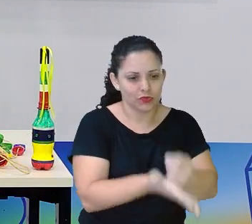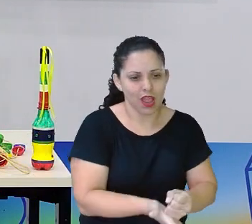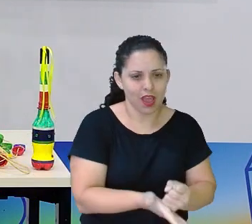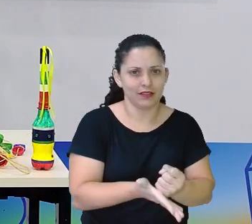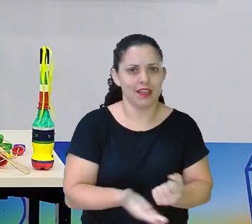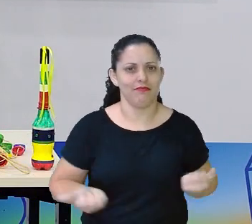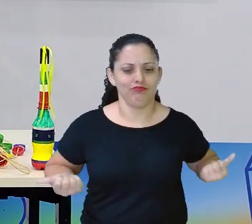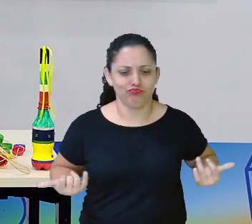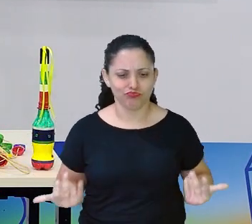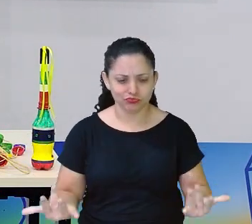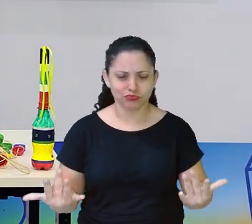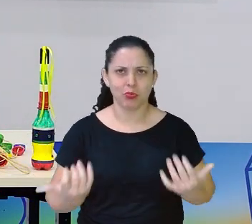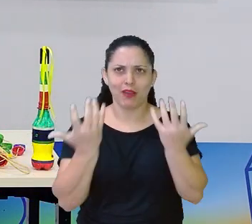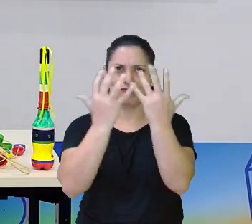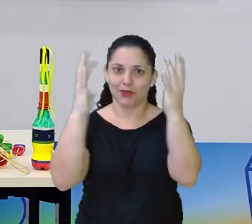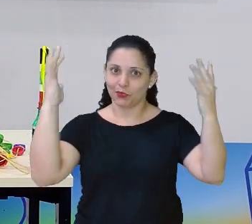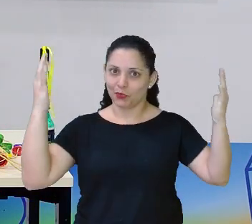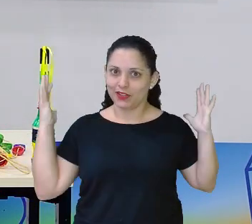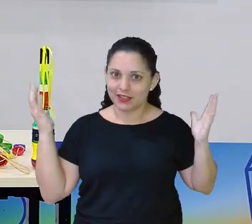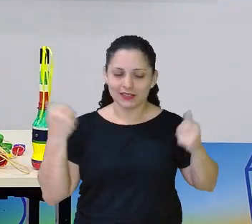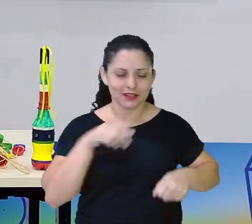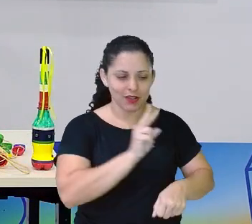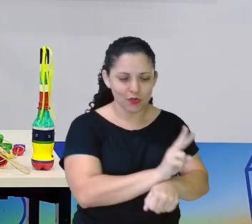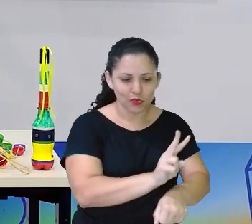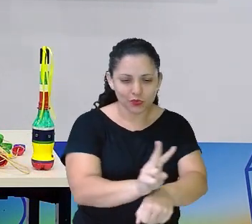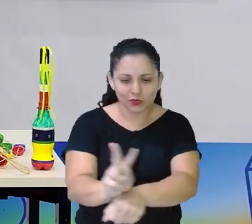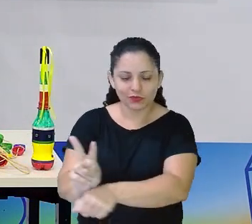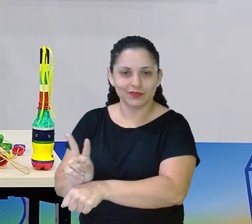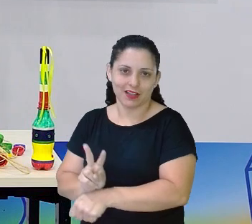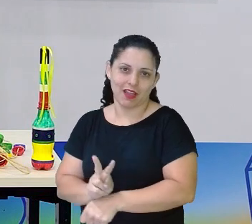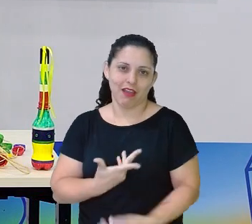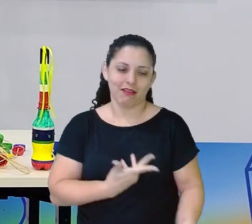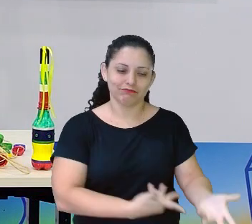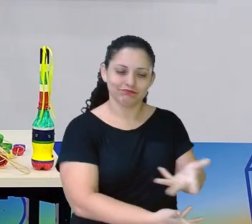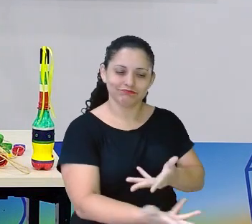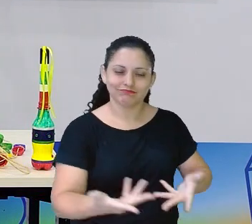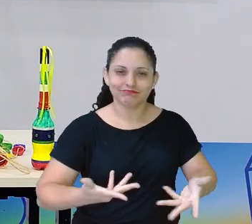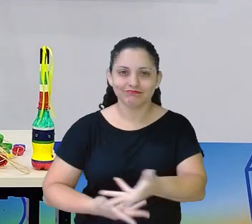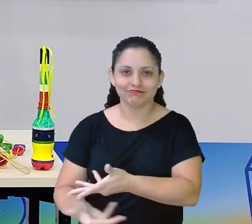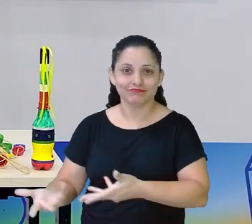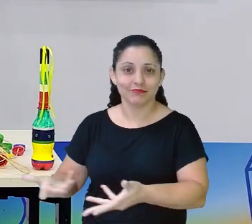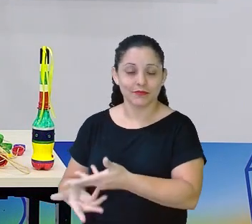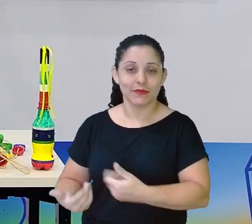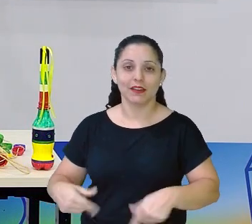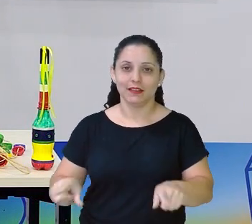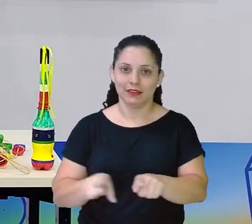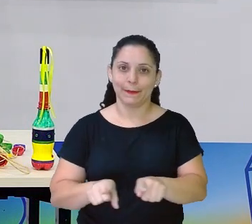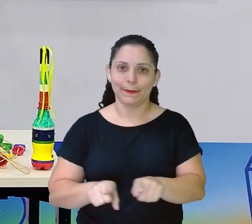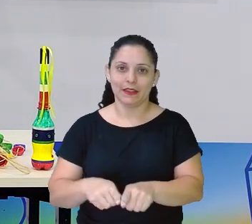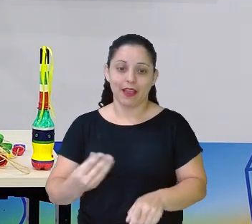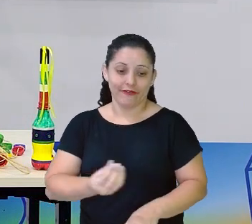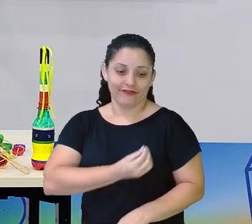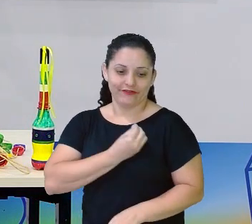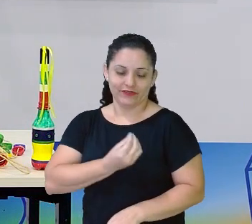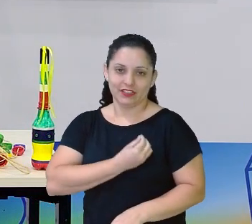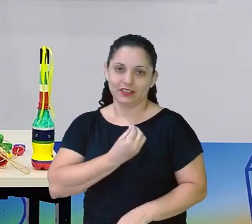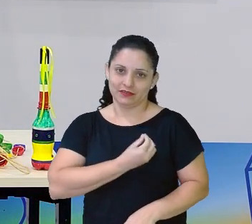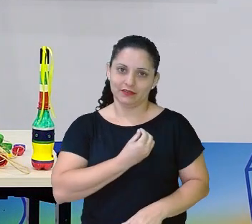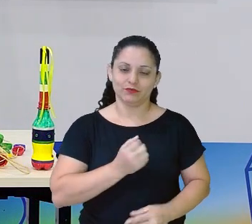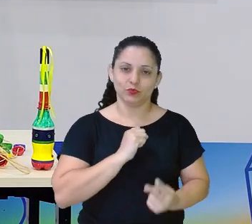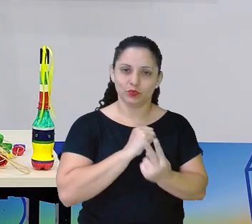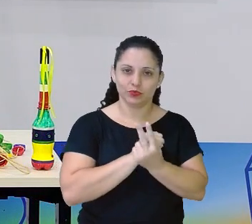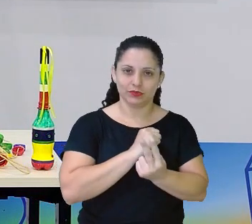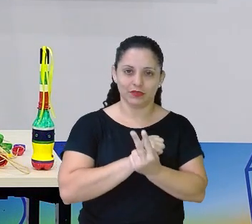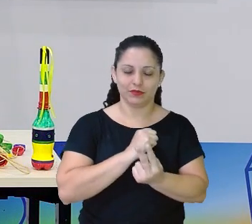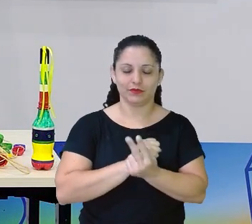claro, ajudando ao meio ambiente, tratando, conservando o meio ambiente, a gente está conservando também a nossa vida. A gente vai